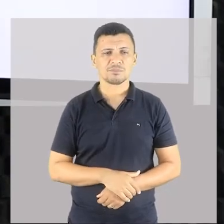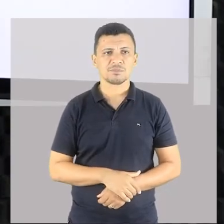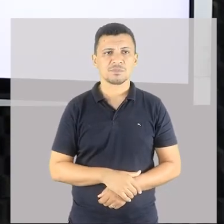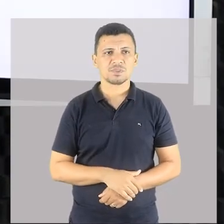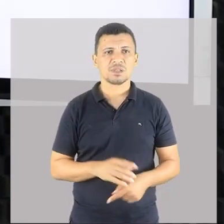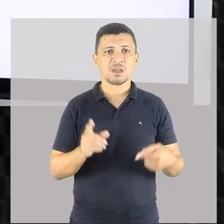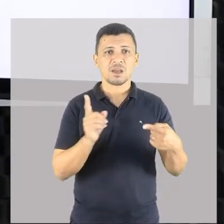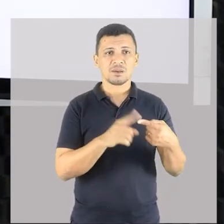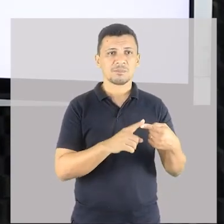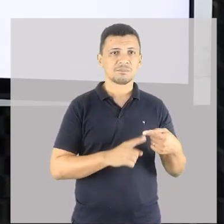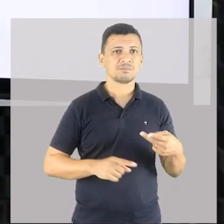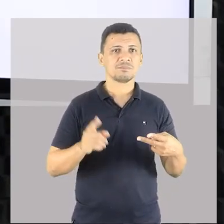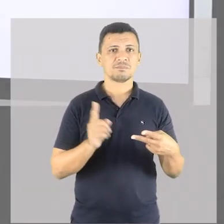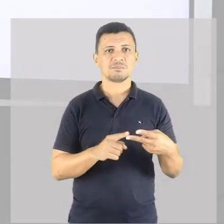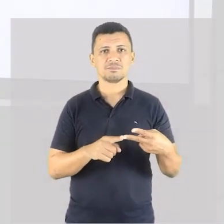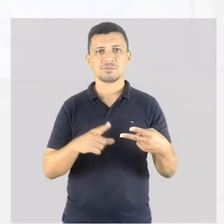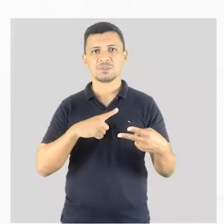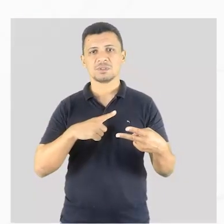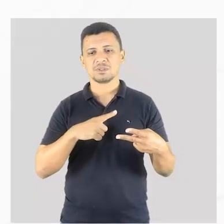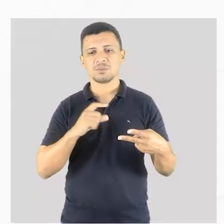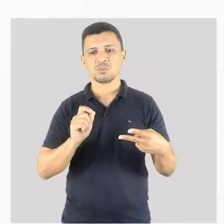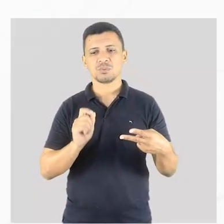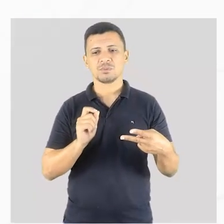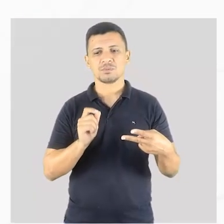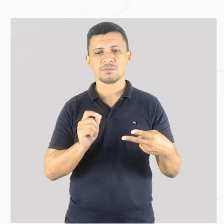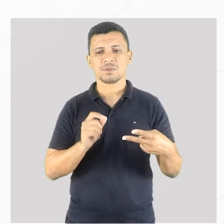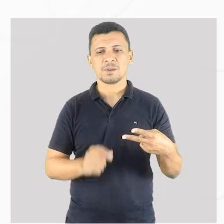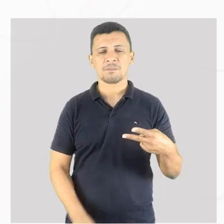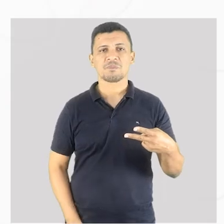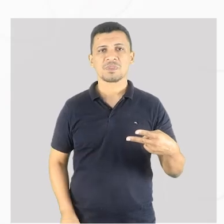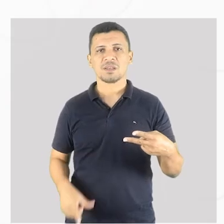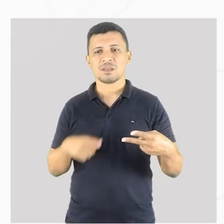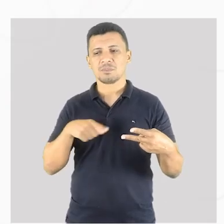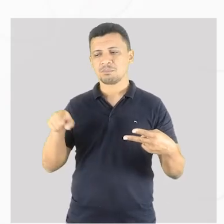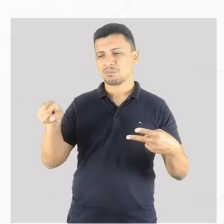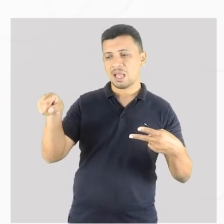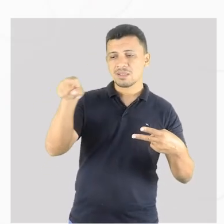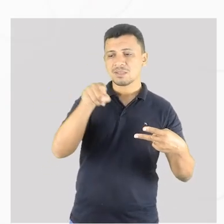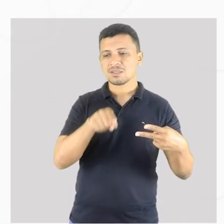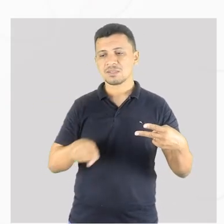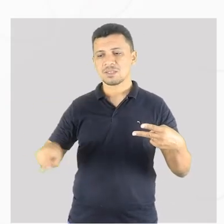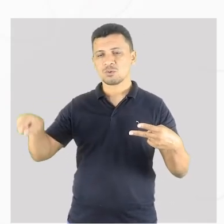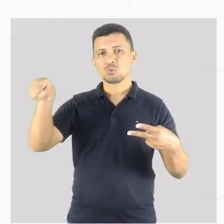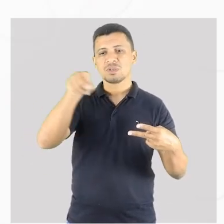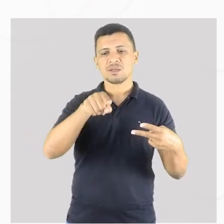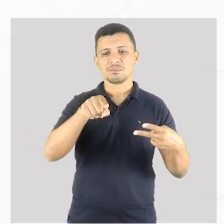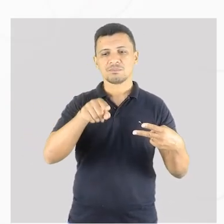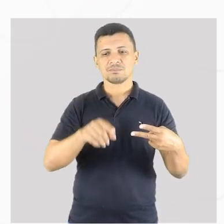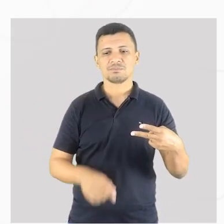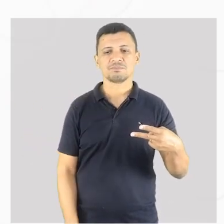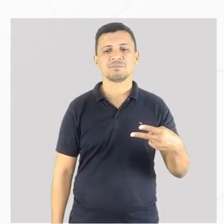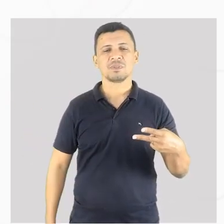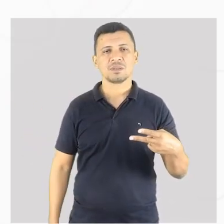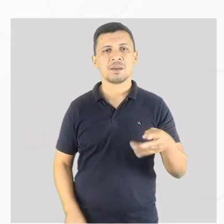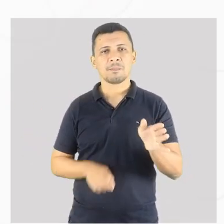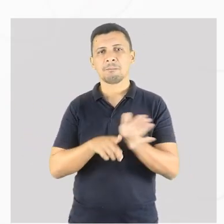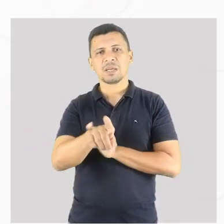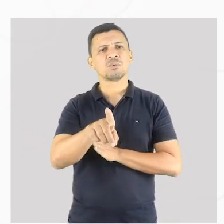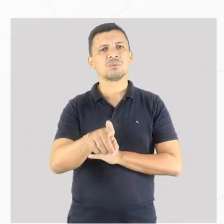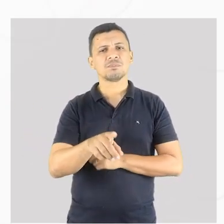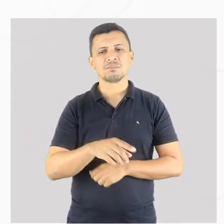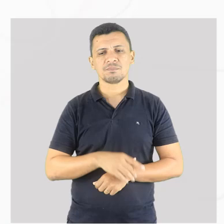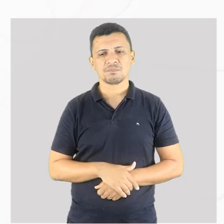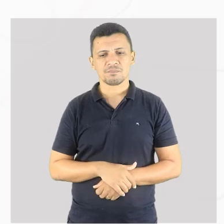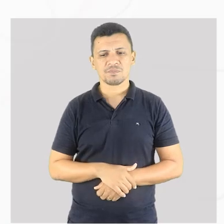é numa espira circular. Na espira circular, aqui é a espira circular, ó. A pergunta é a